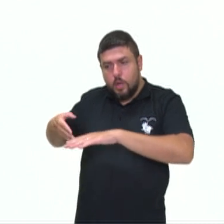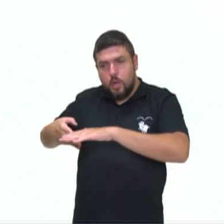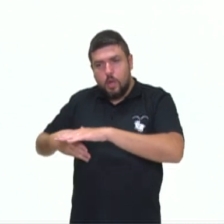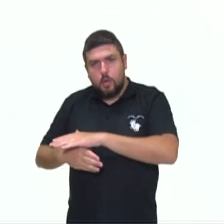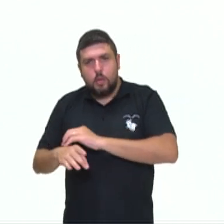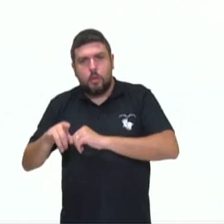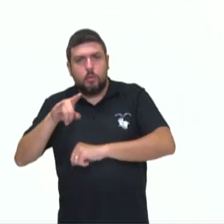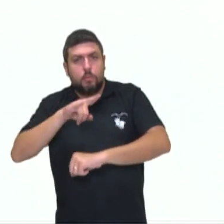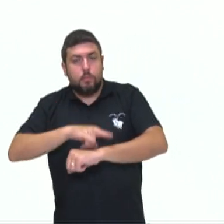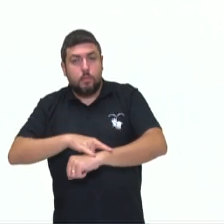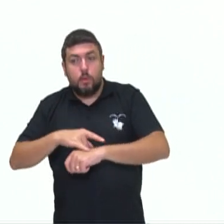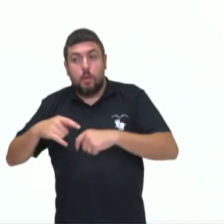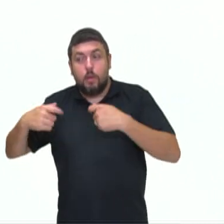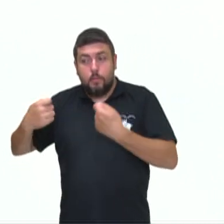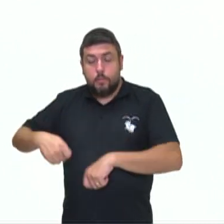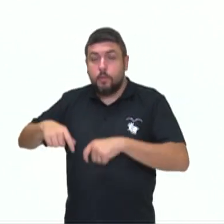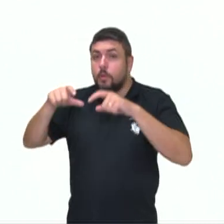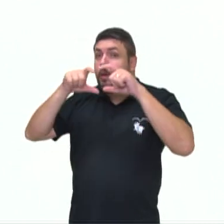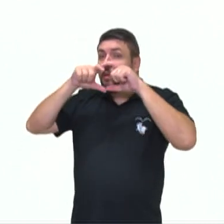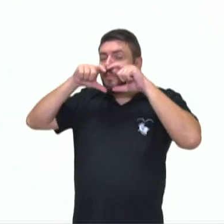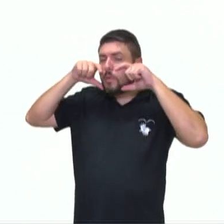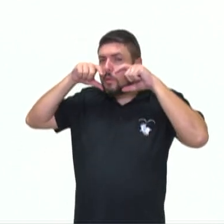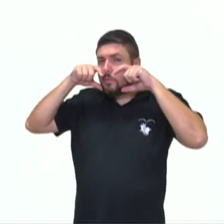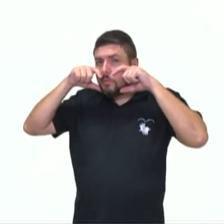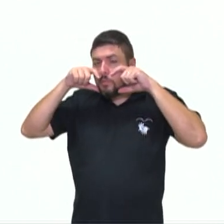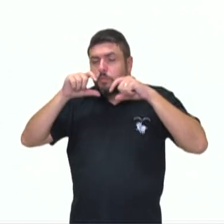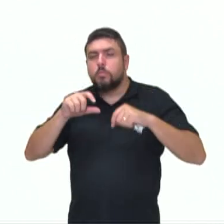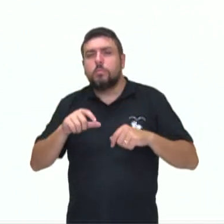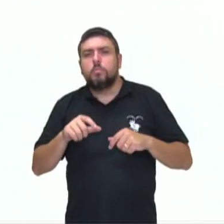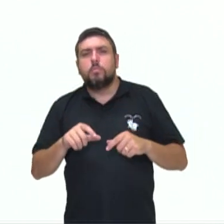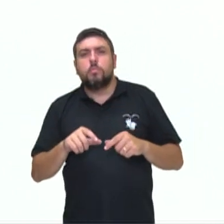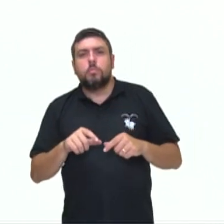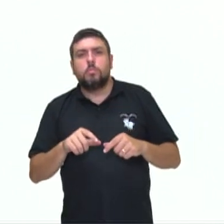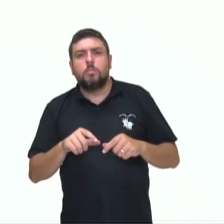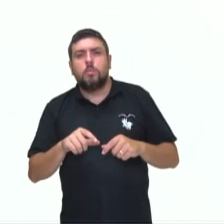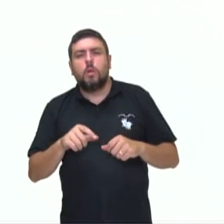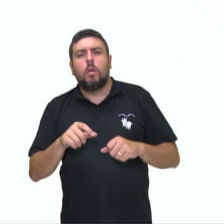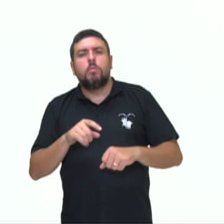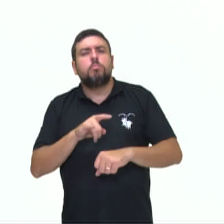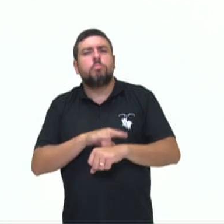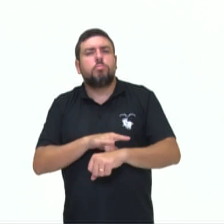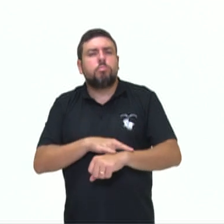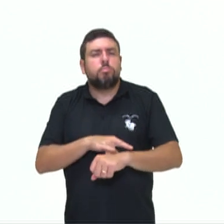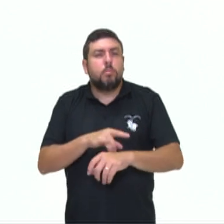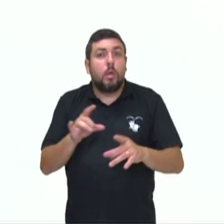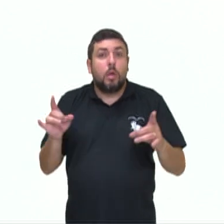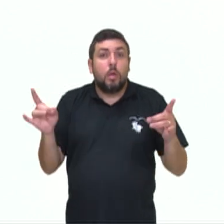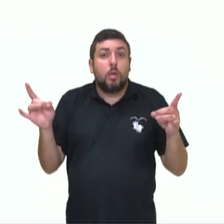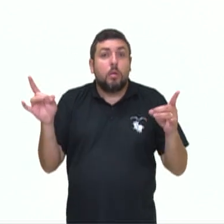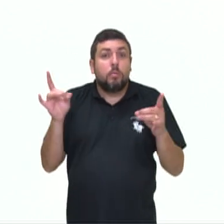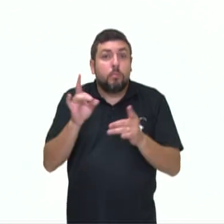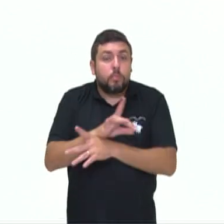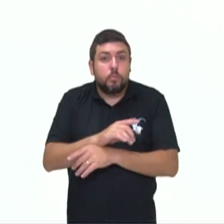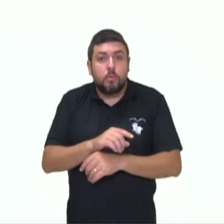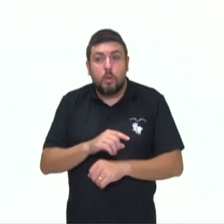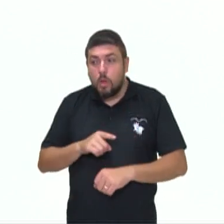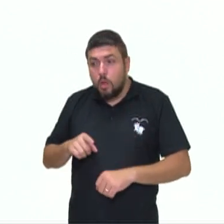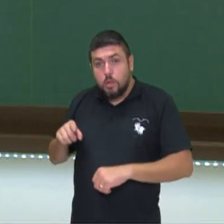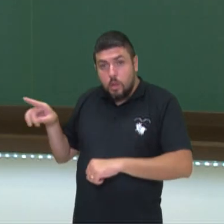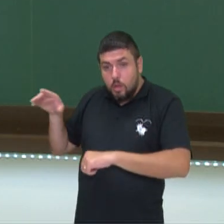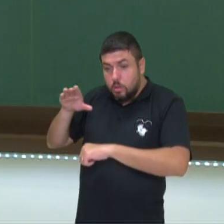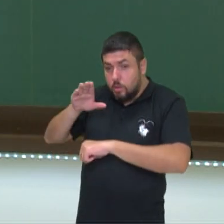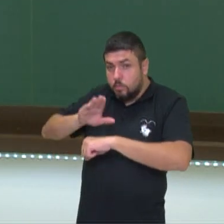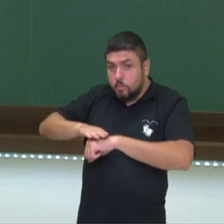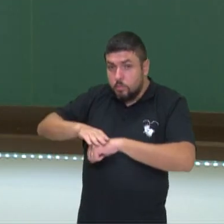de máscara após usá-lo e limpar as superfícies com as quais entrou em contato.